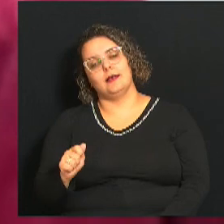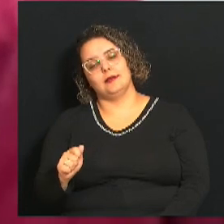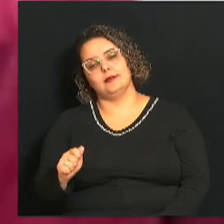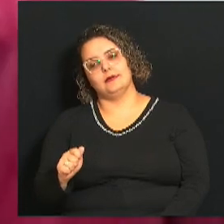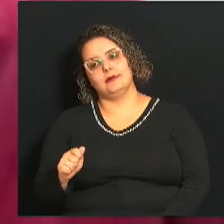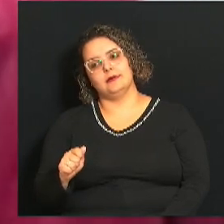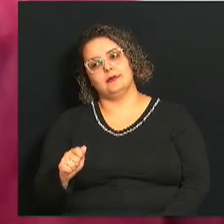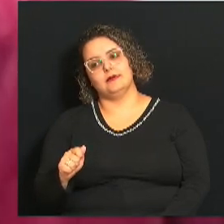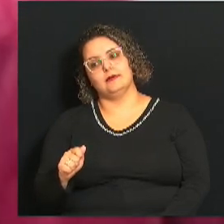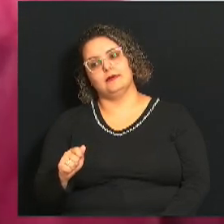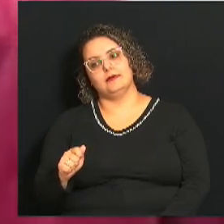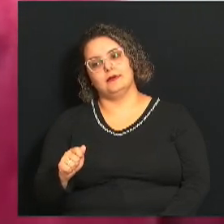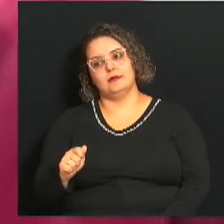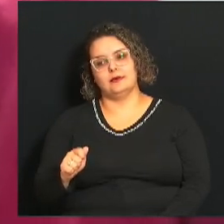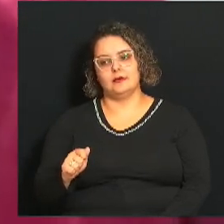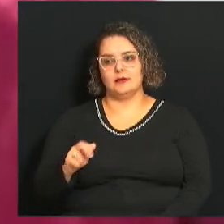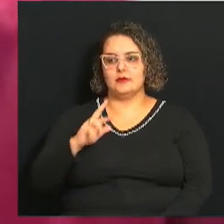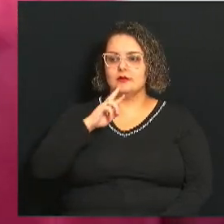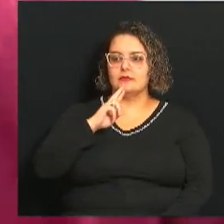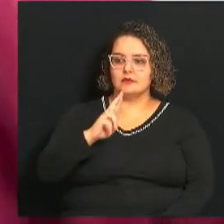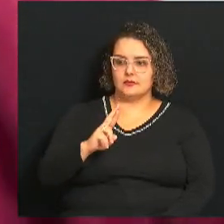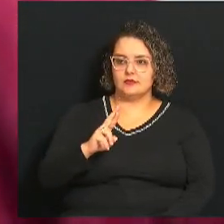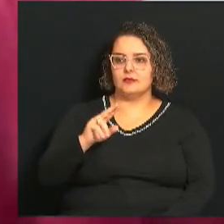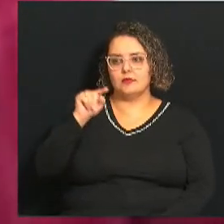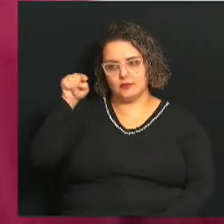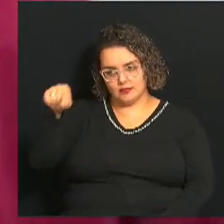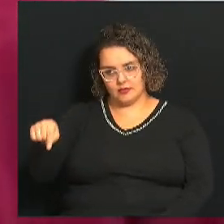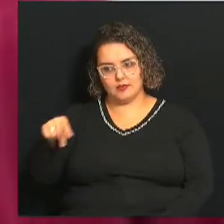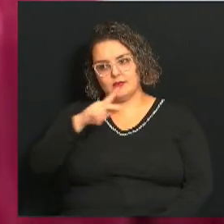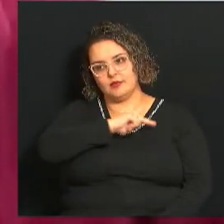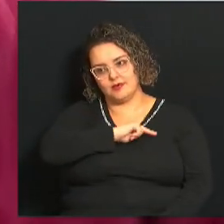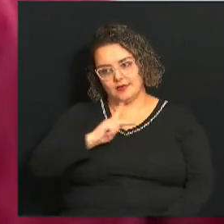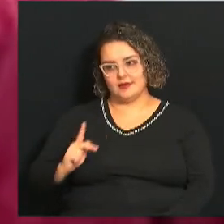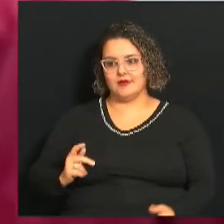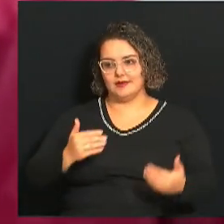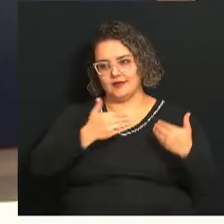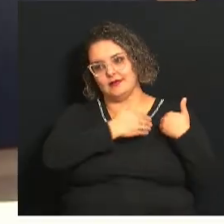não estou respondendo por ele, eu respondo para ele.